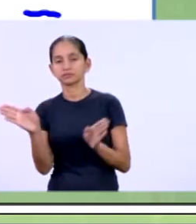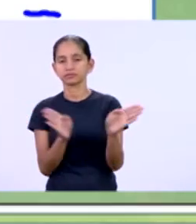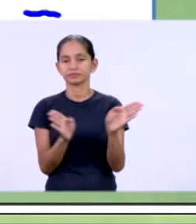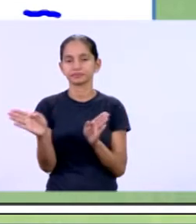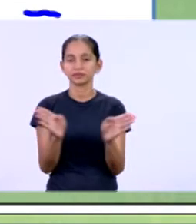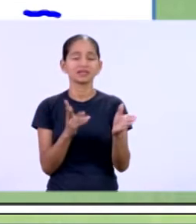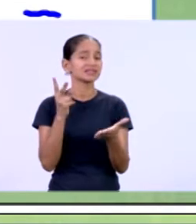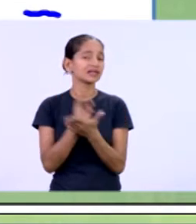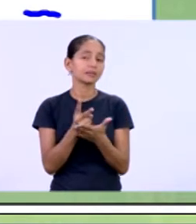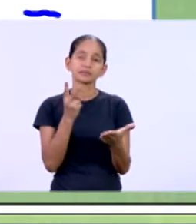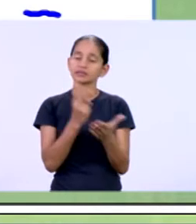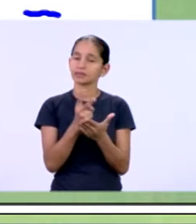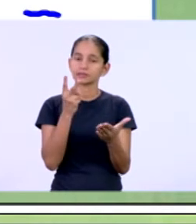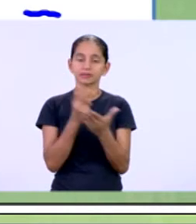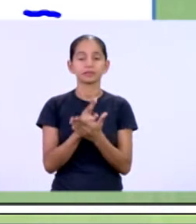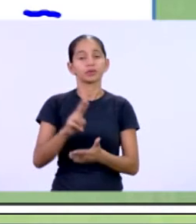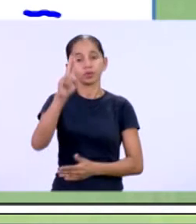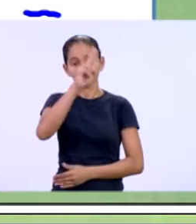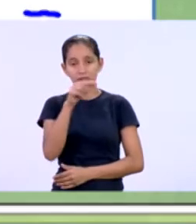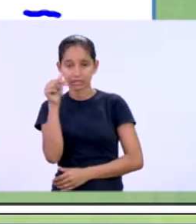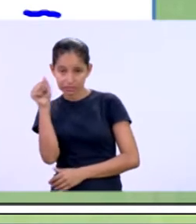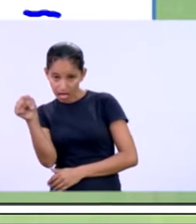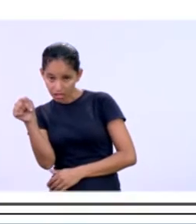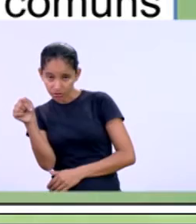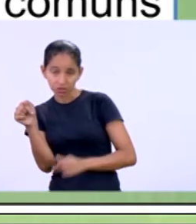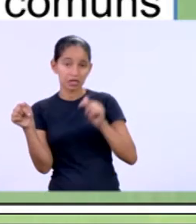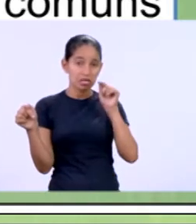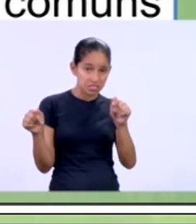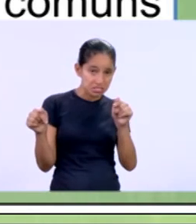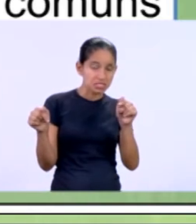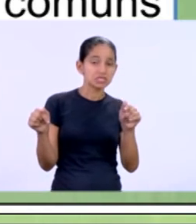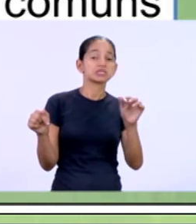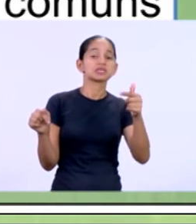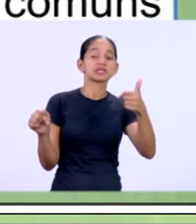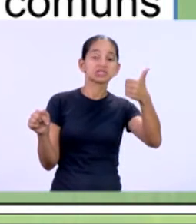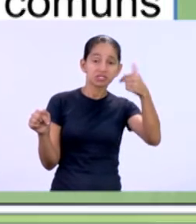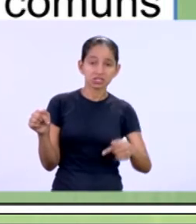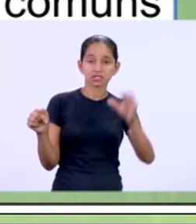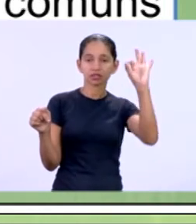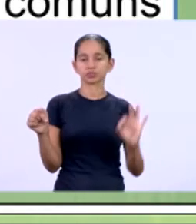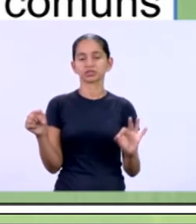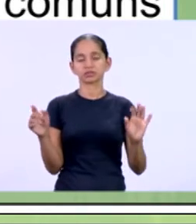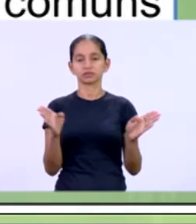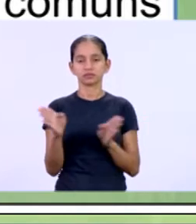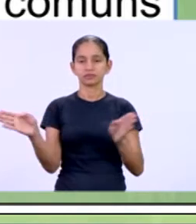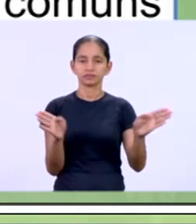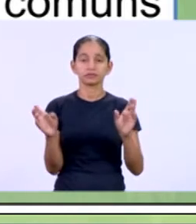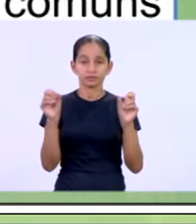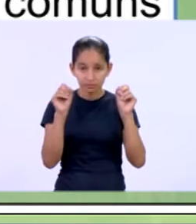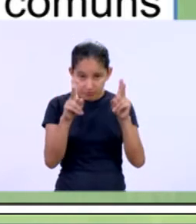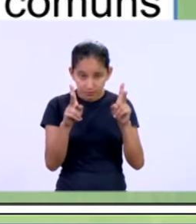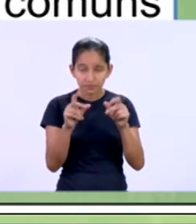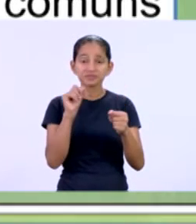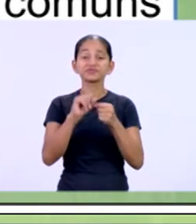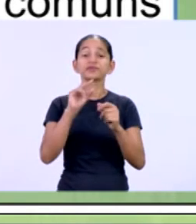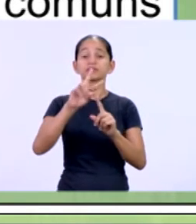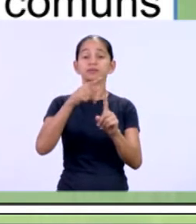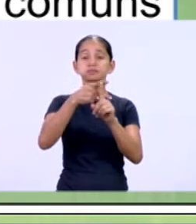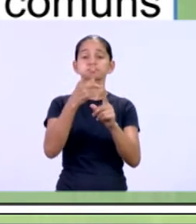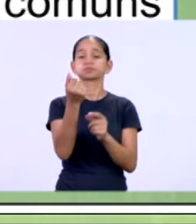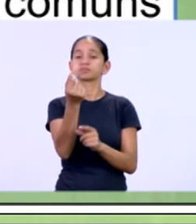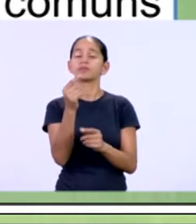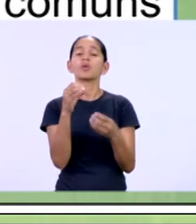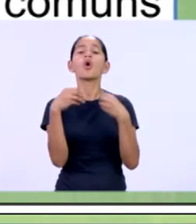nossos exercícios e exemplos, beleza? Existem outras, é bom deixar claro isso. Como é que é feito o valor